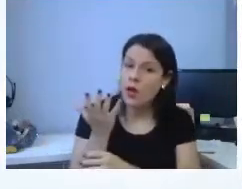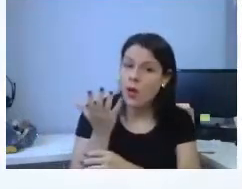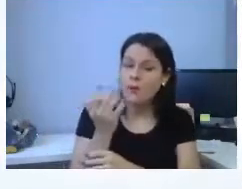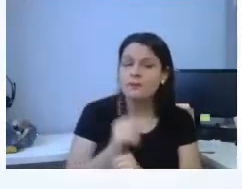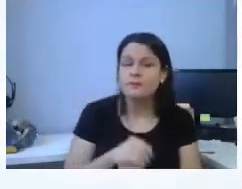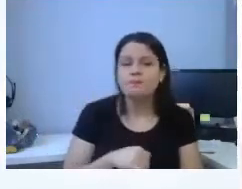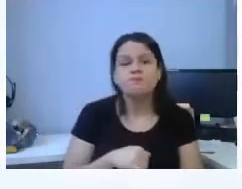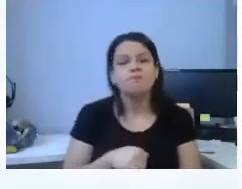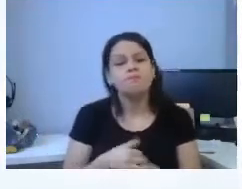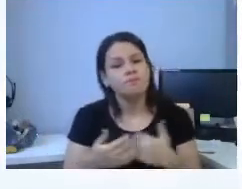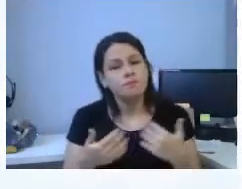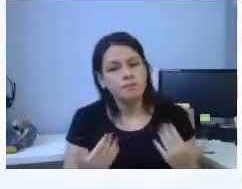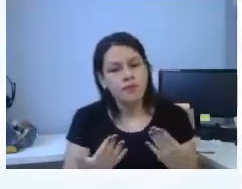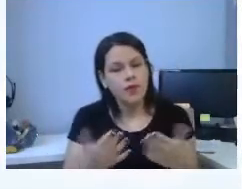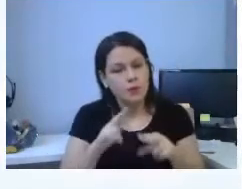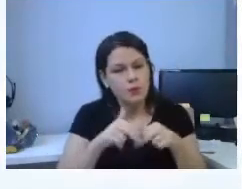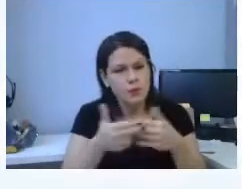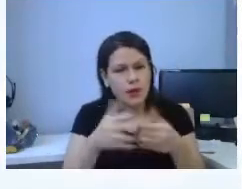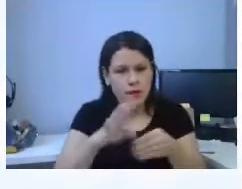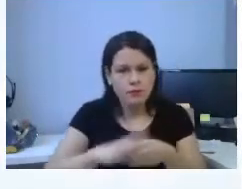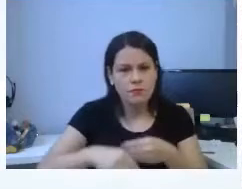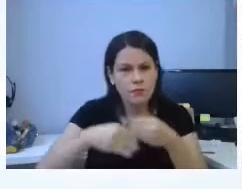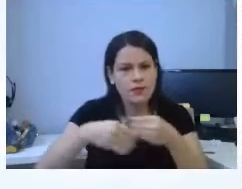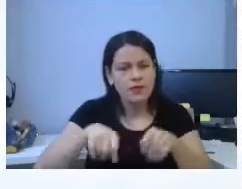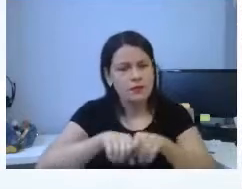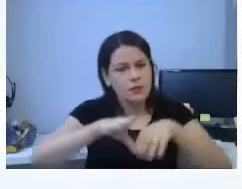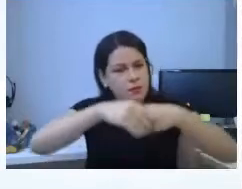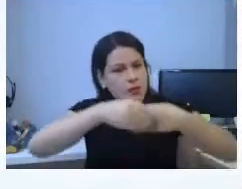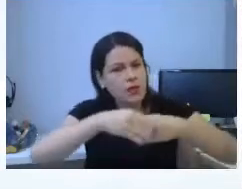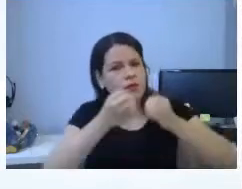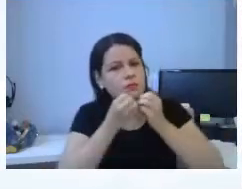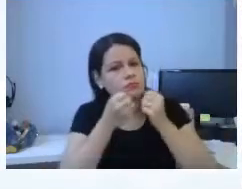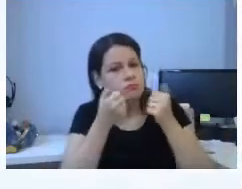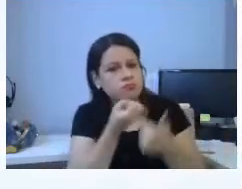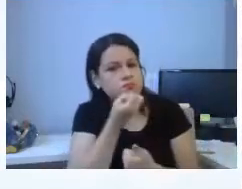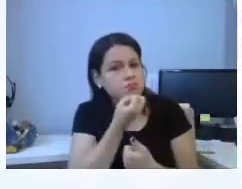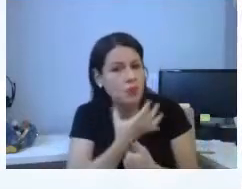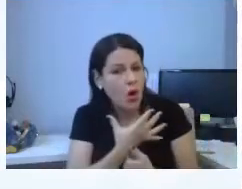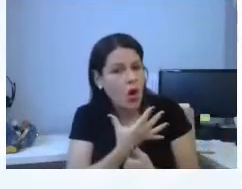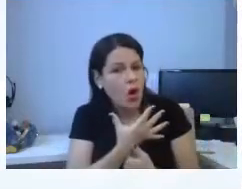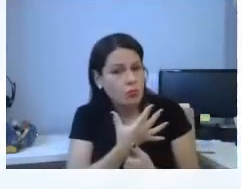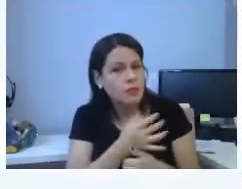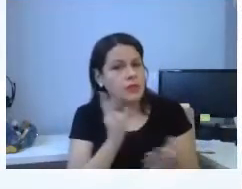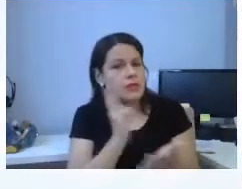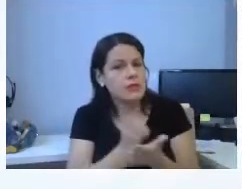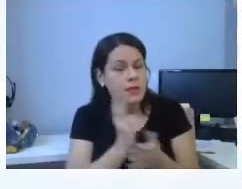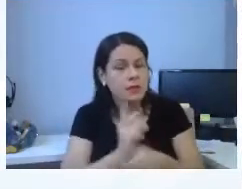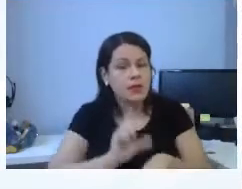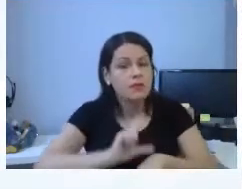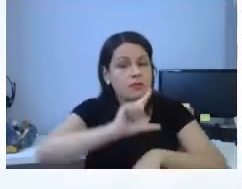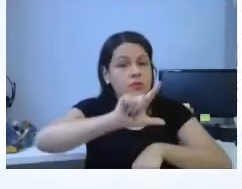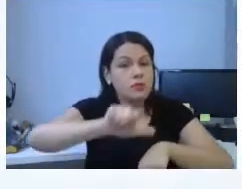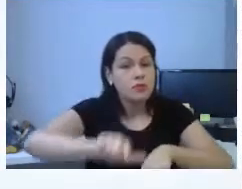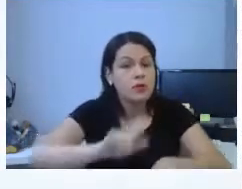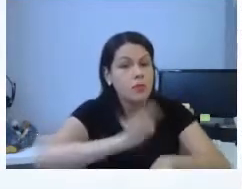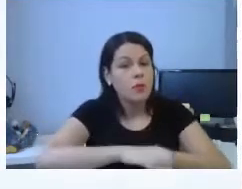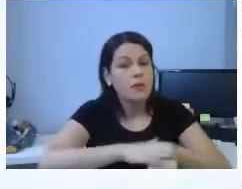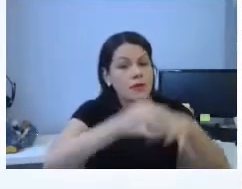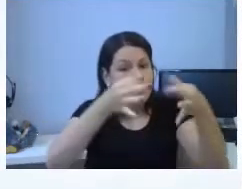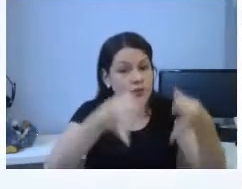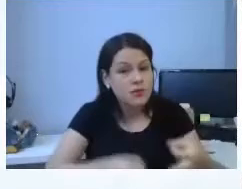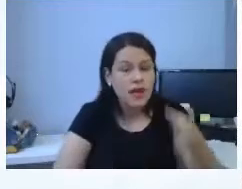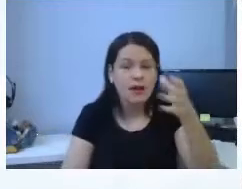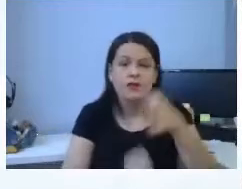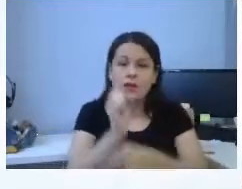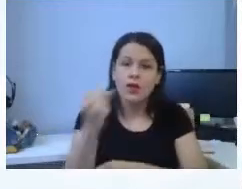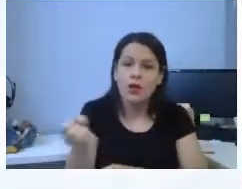lançou, né? E eu quero cumprimentar o Ministério Público, que sempre ele tem se adiantado muito e tem um momento certo